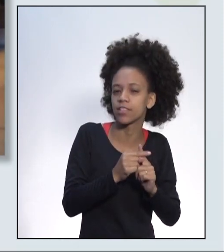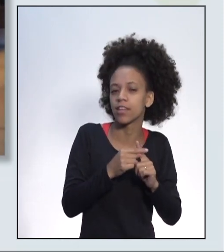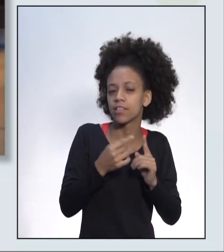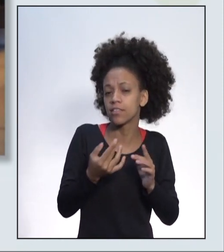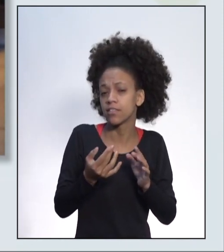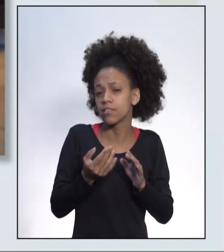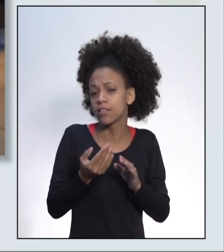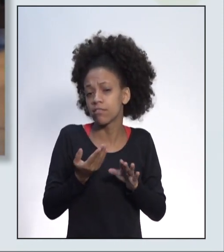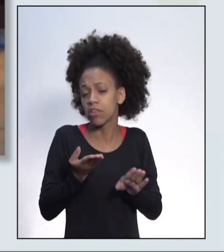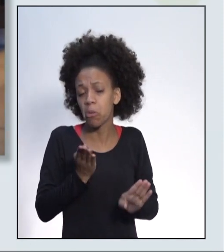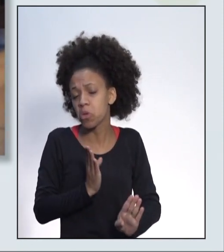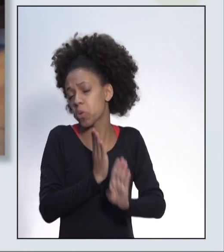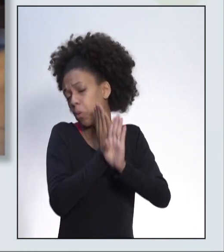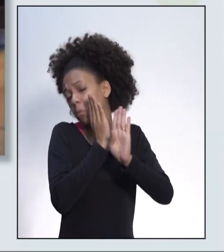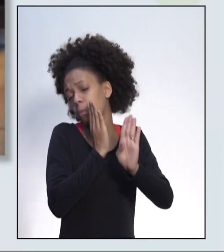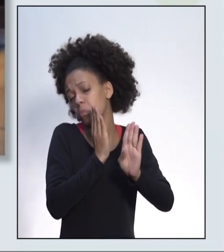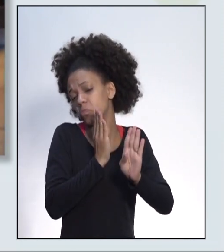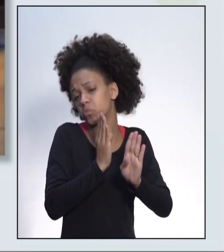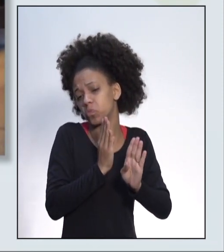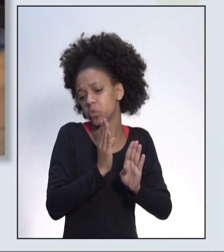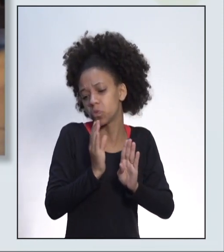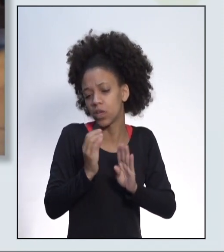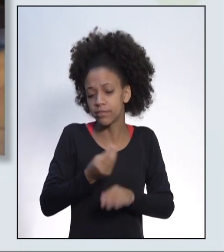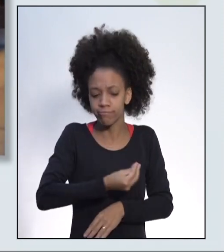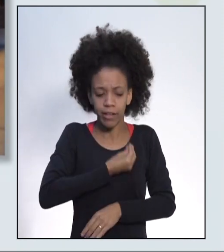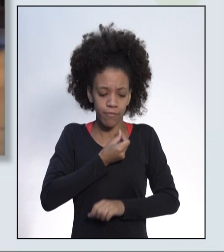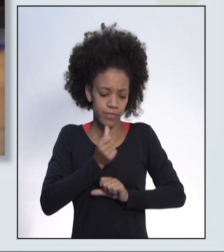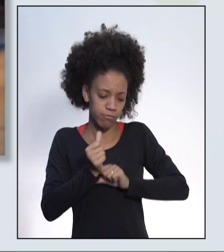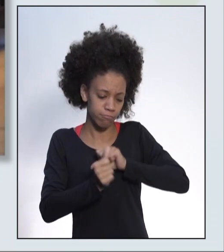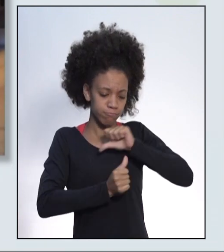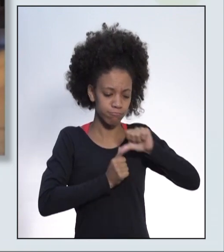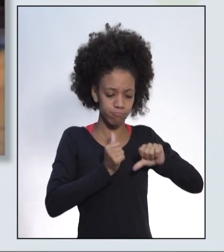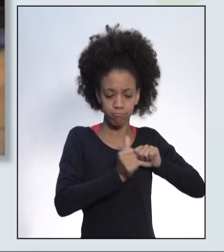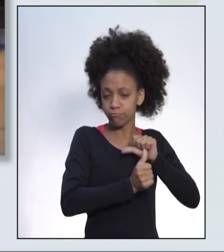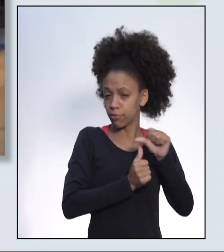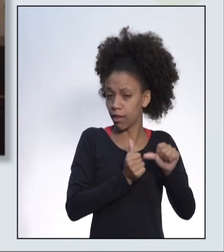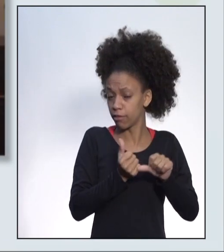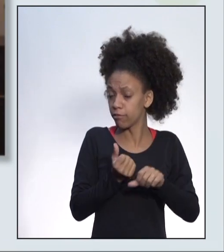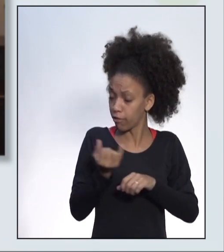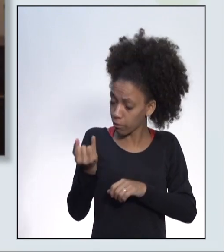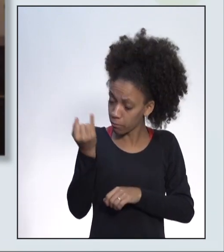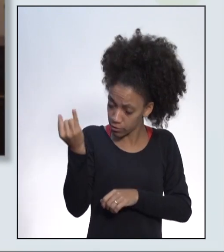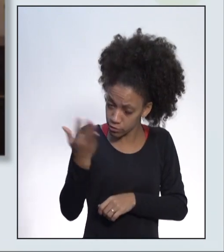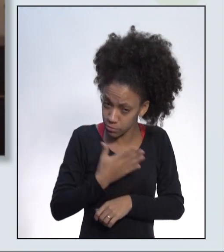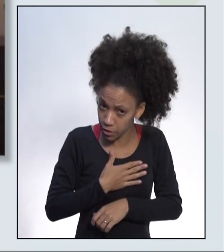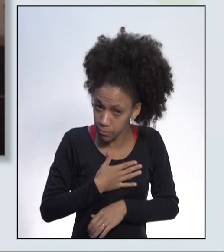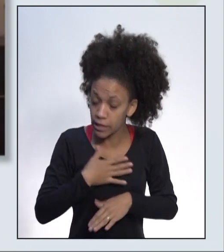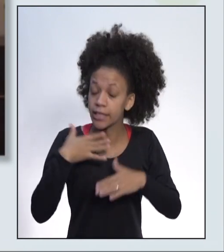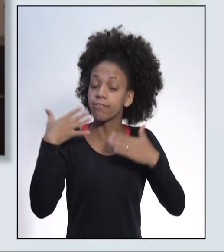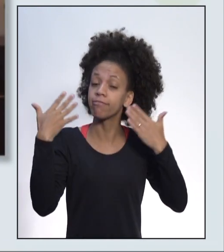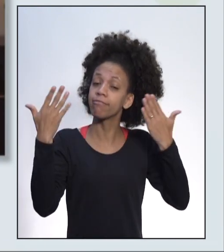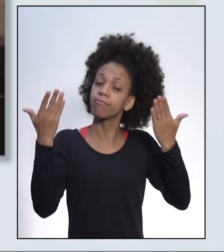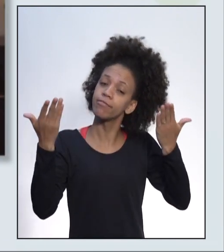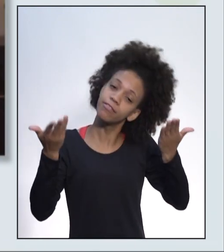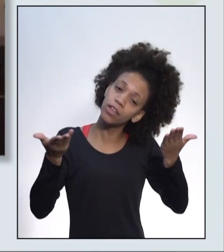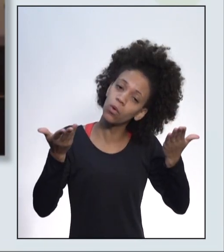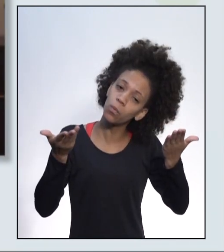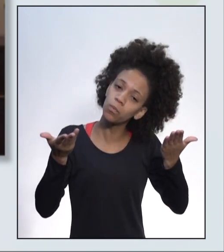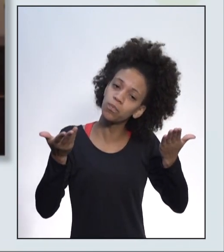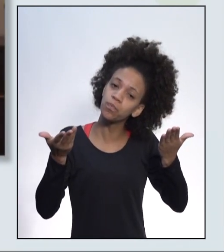eu encontro nessa mudança de rotina e que são importantes para mim. Então, da mesma forma que eu fiz